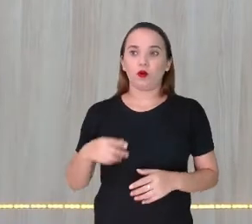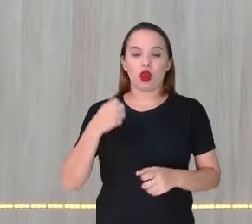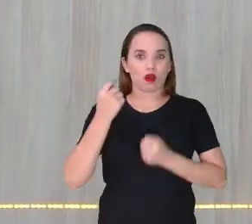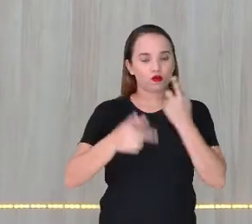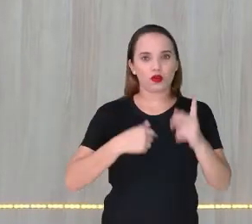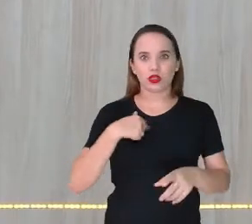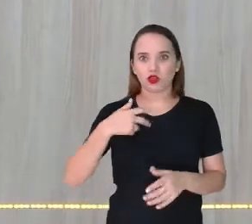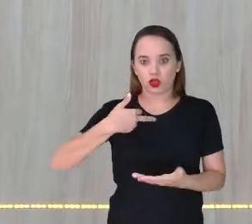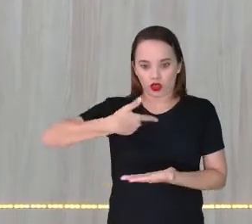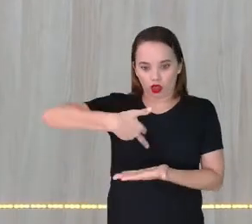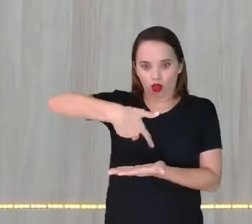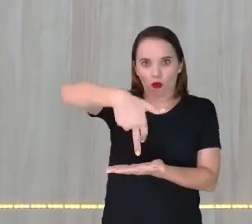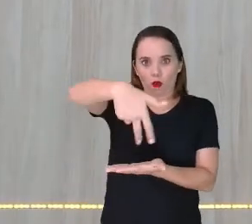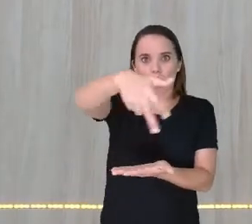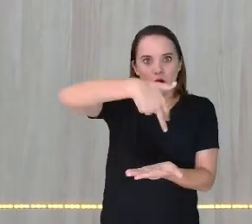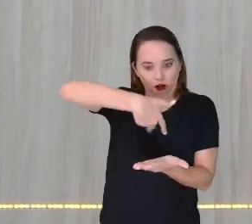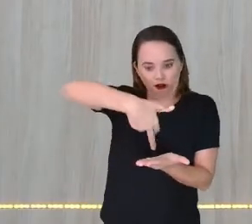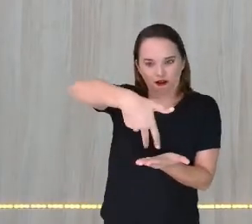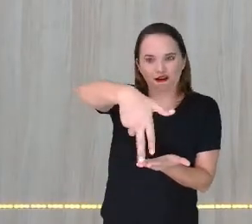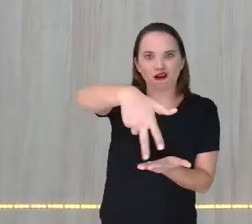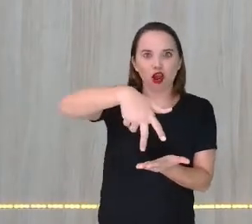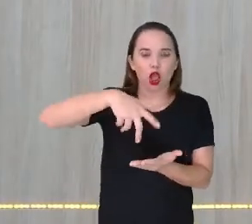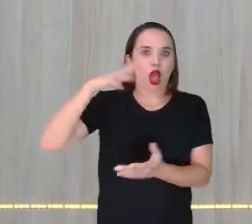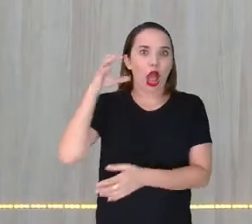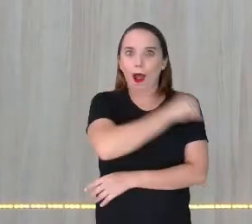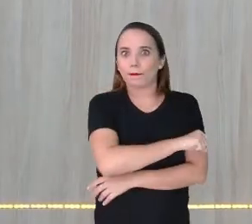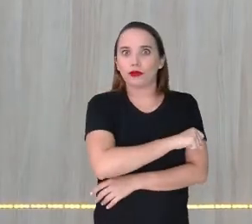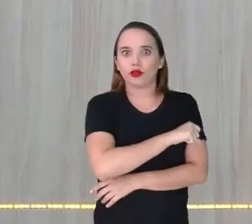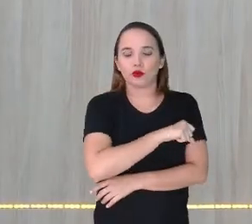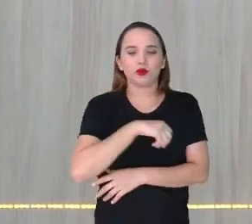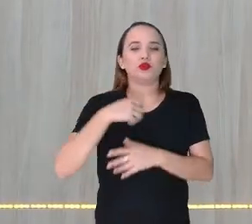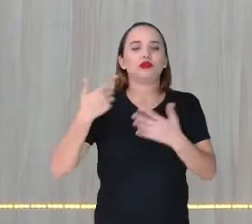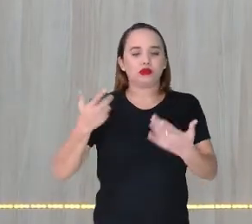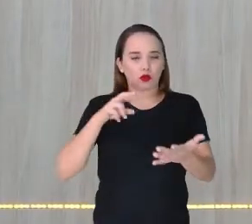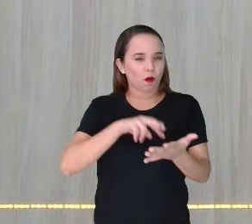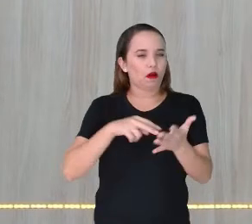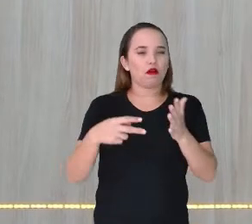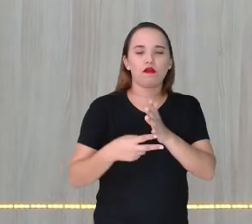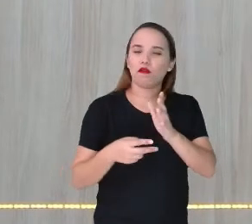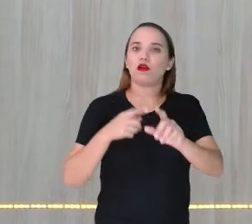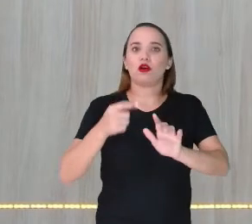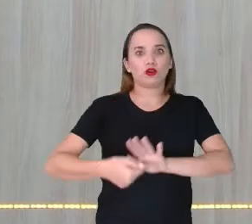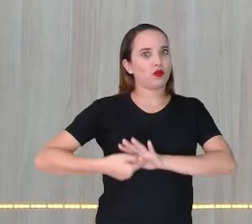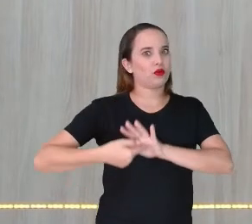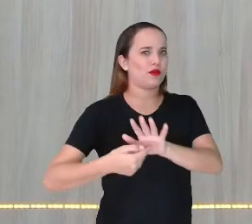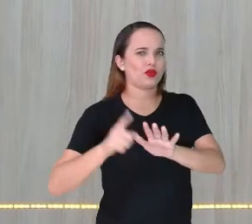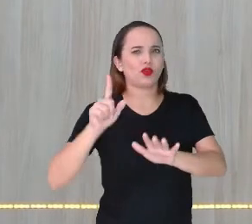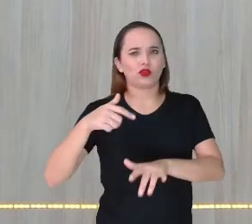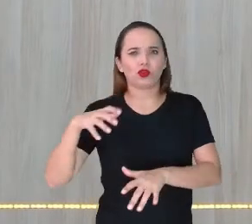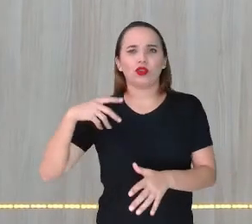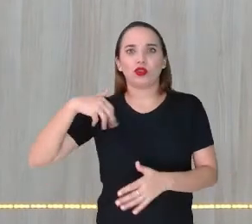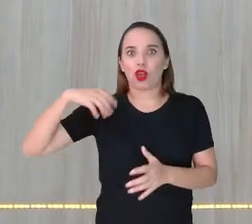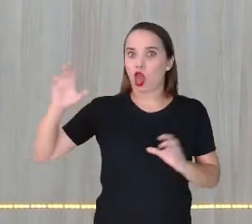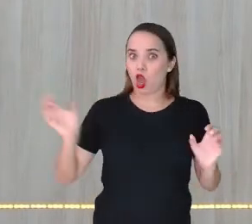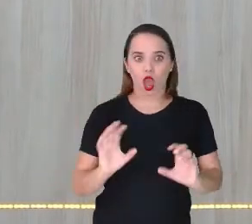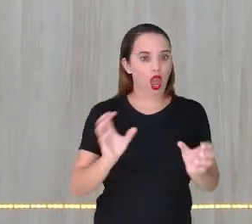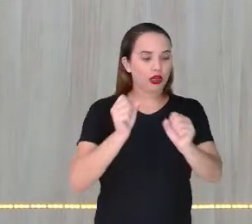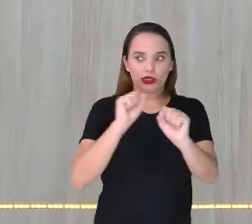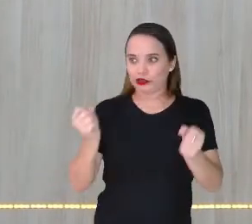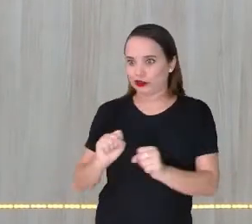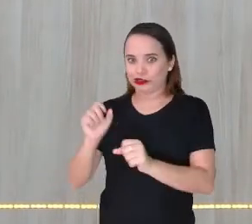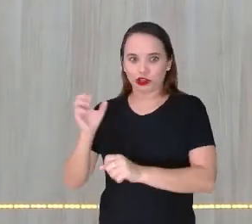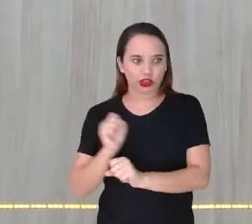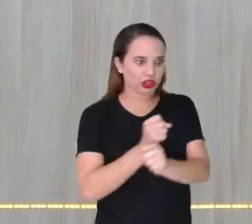que demonstrando que nós somos pessoas agitadas, que nós somos pessoas aceleradas. Tem gente que anda mais devagar, mais